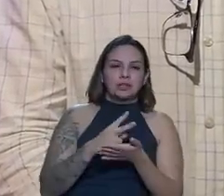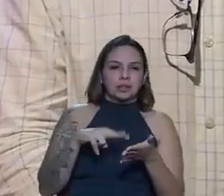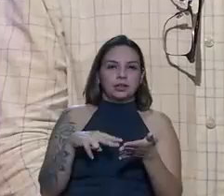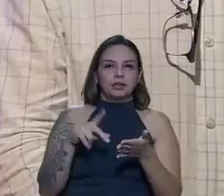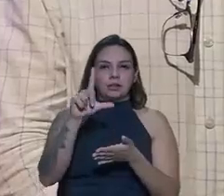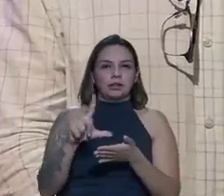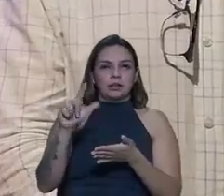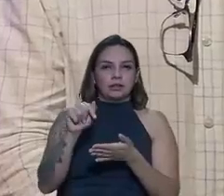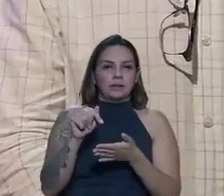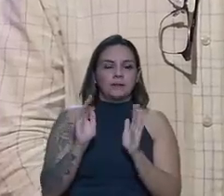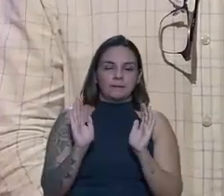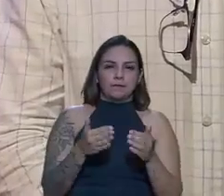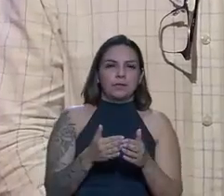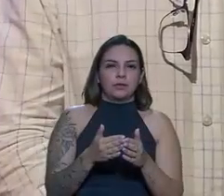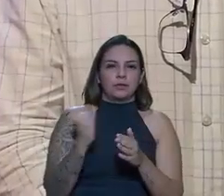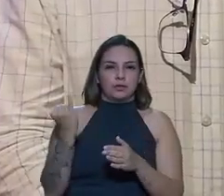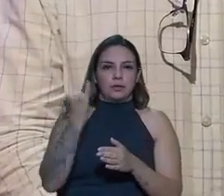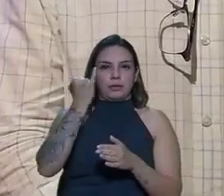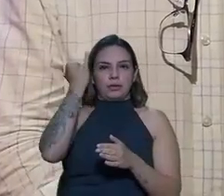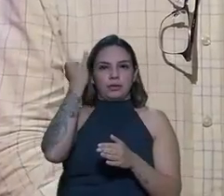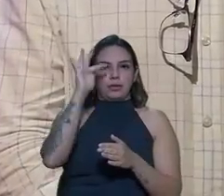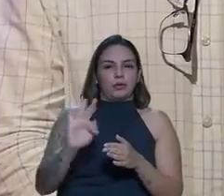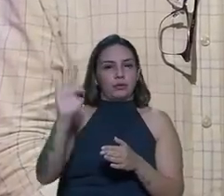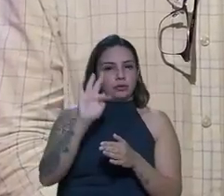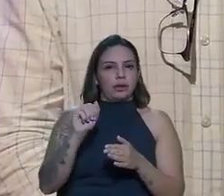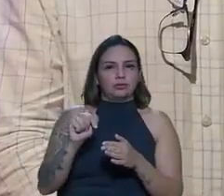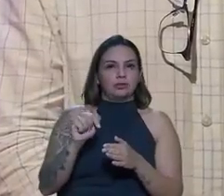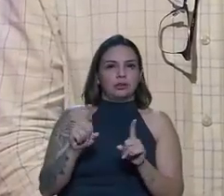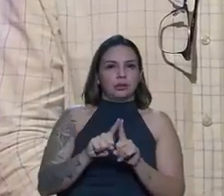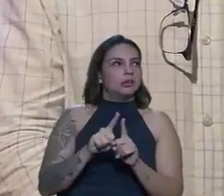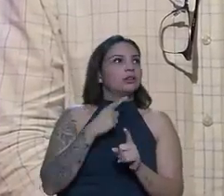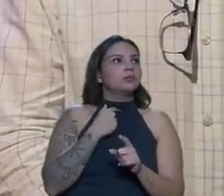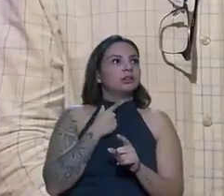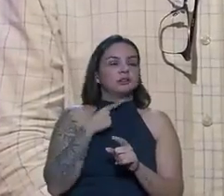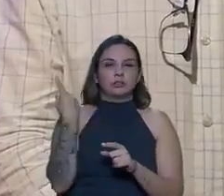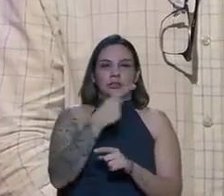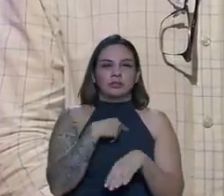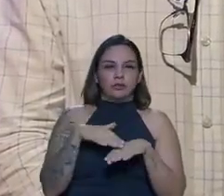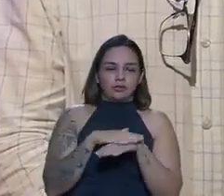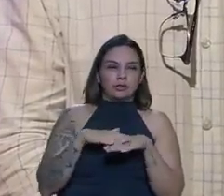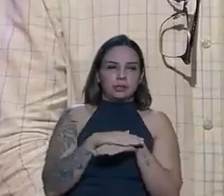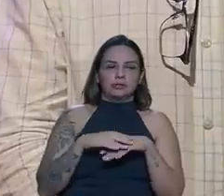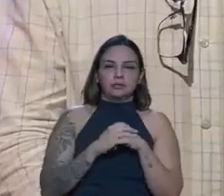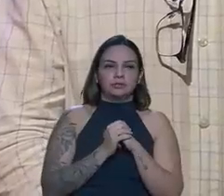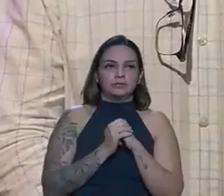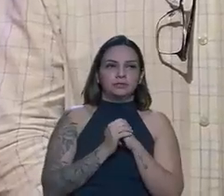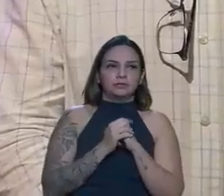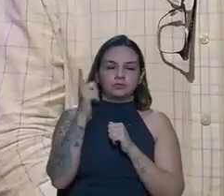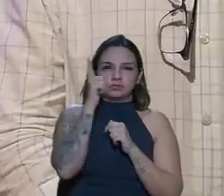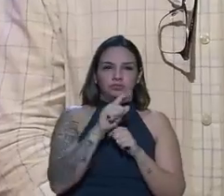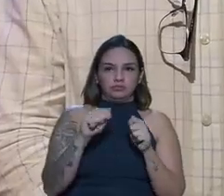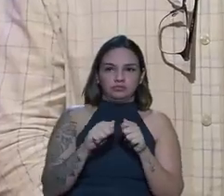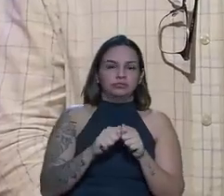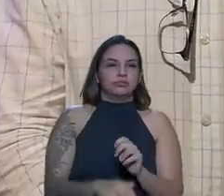leitura e literatura focado na importância da universidade, e é um desejo que a gente vem conversando. Vamos ver se a gente